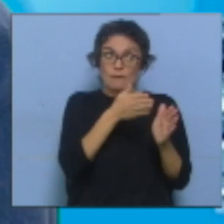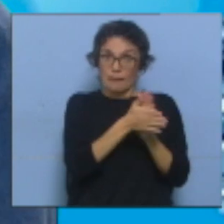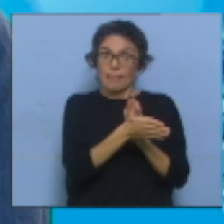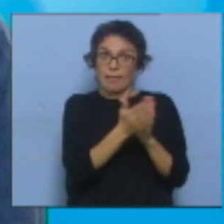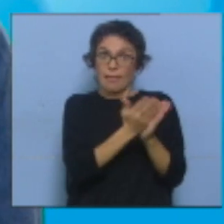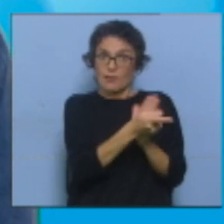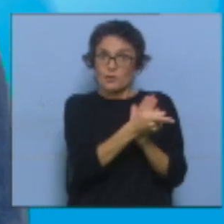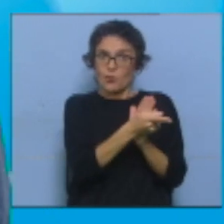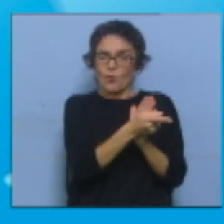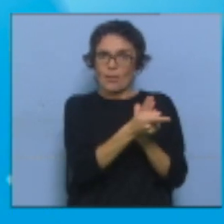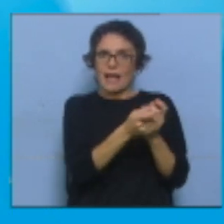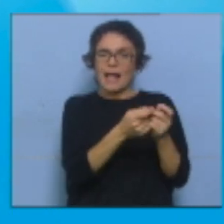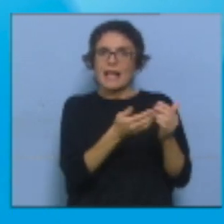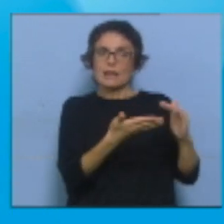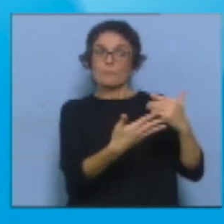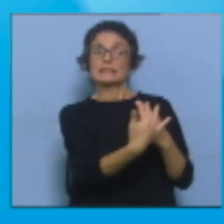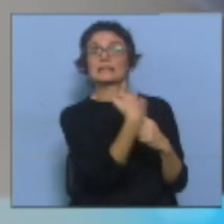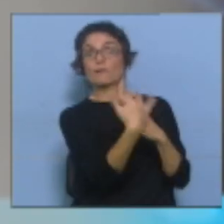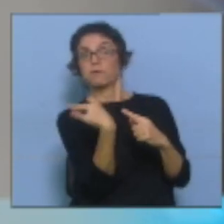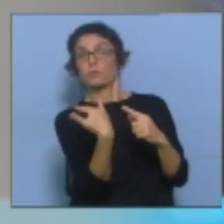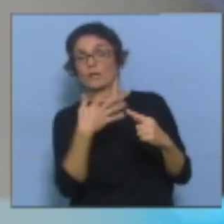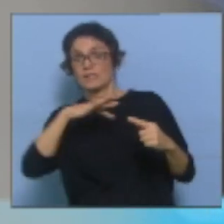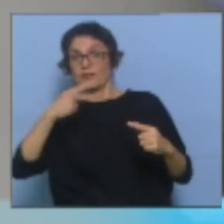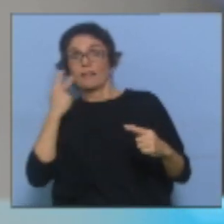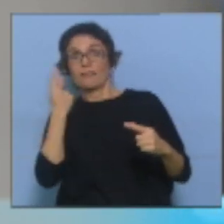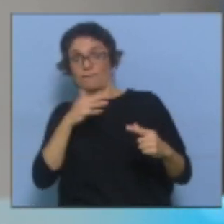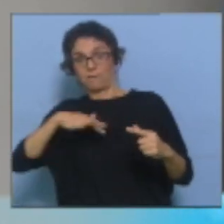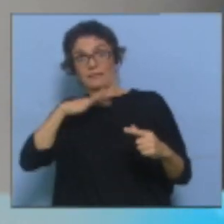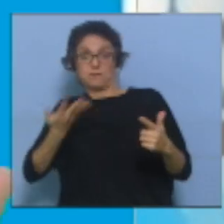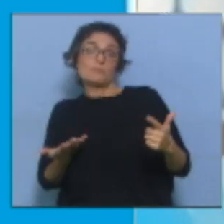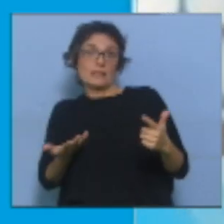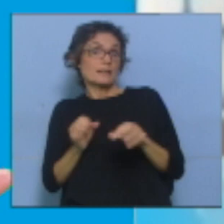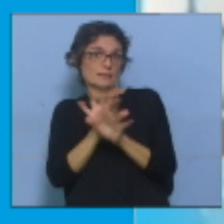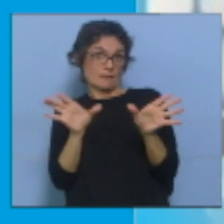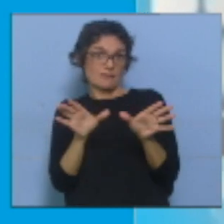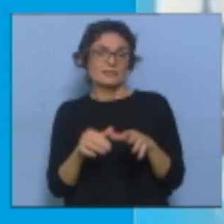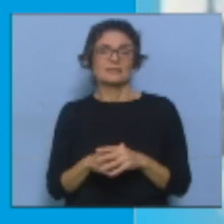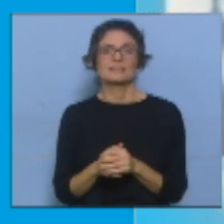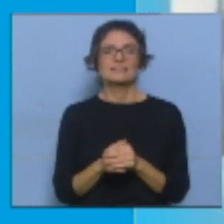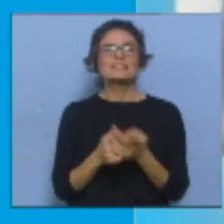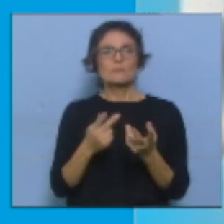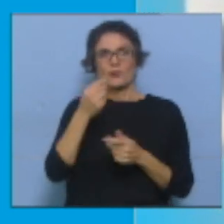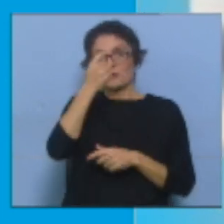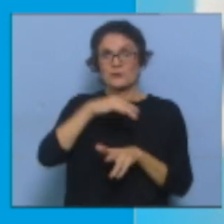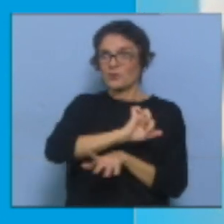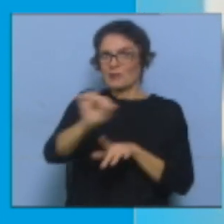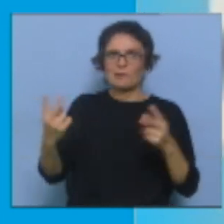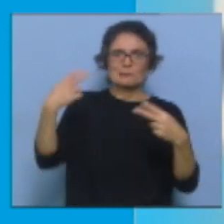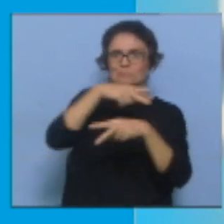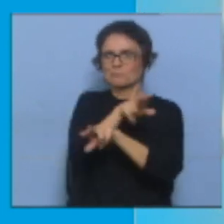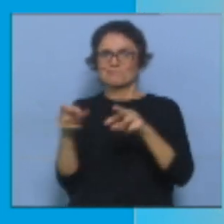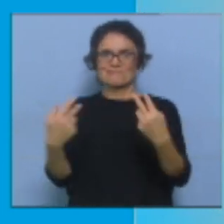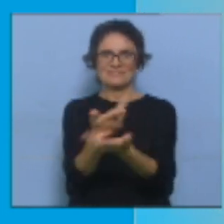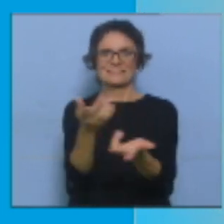fica toda condicionada pelo seminário. E vamos ver de que forma é que, de facto, as agendas se vão cruzando e as histórias também. Desde logo, no vosso